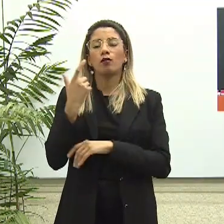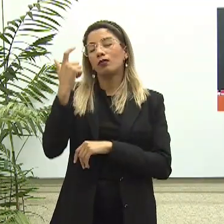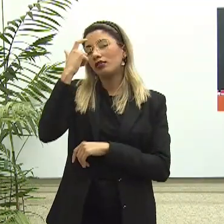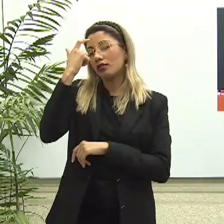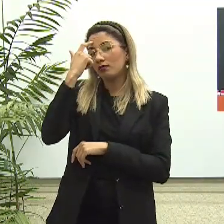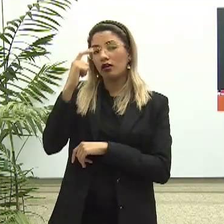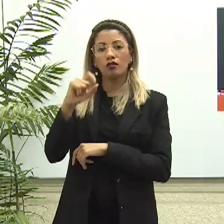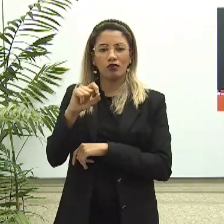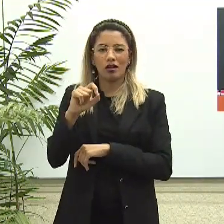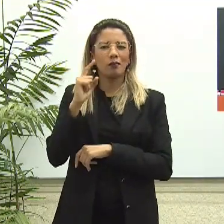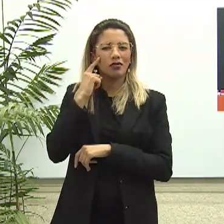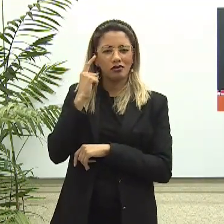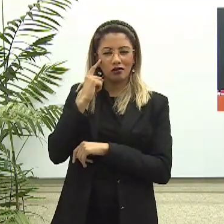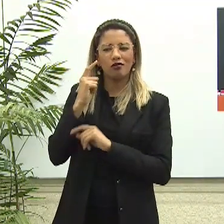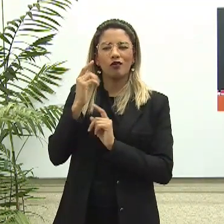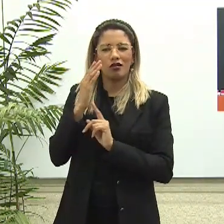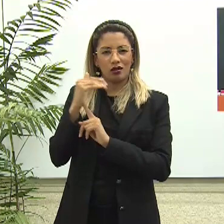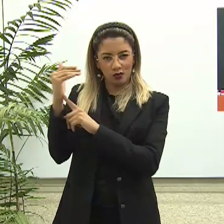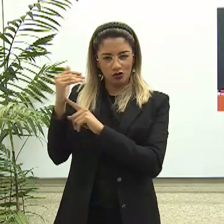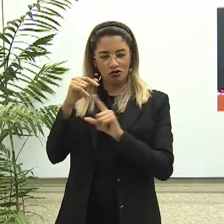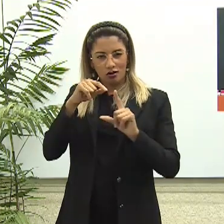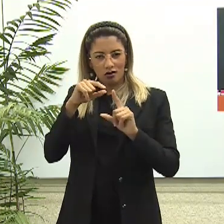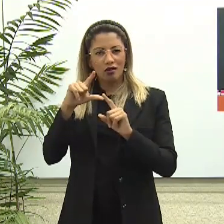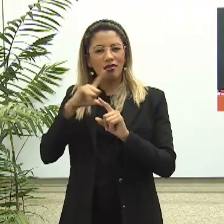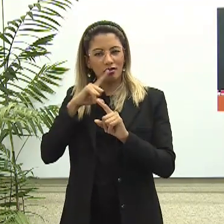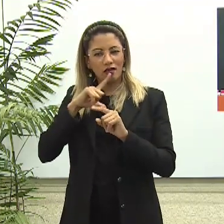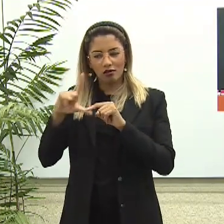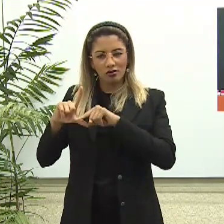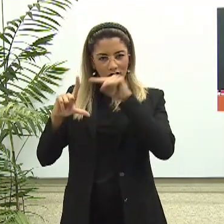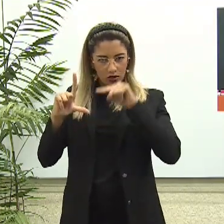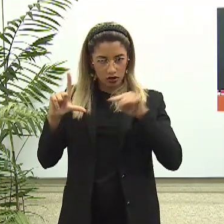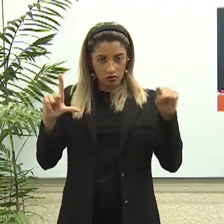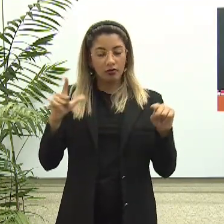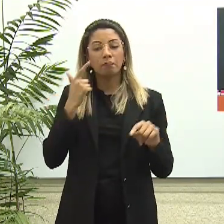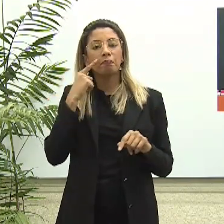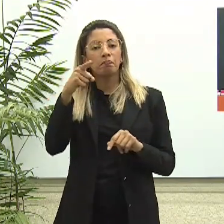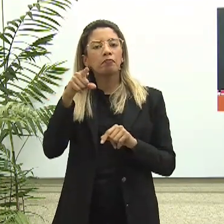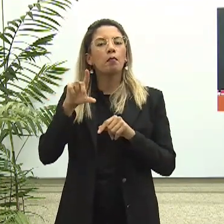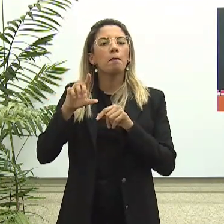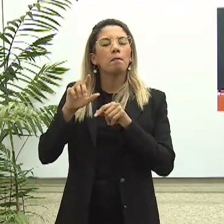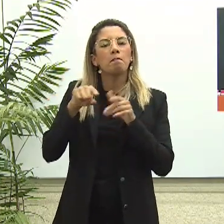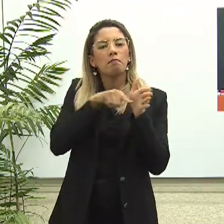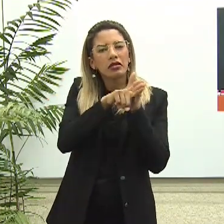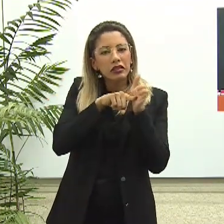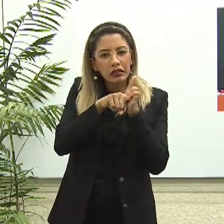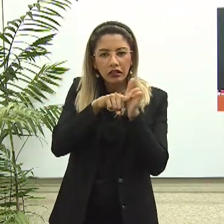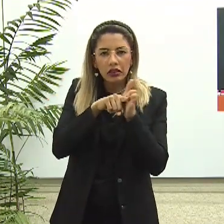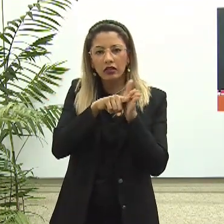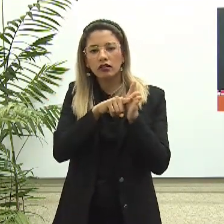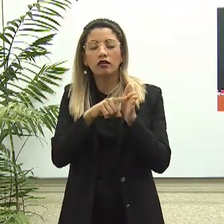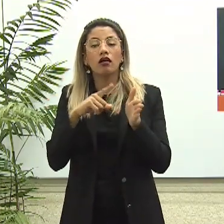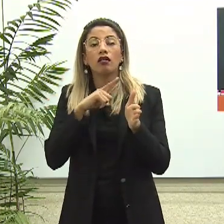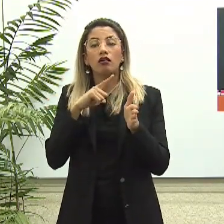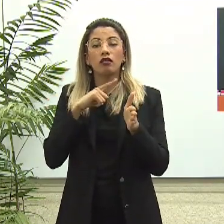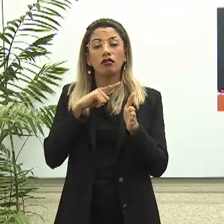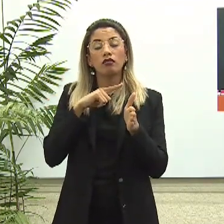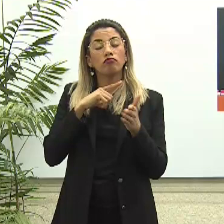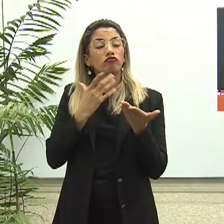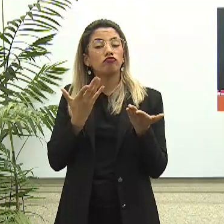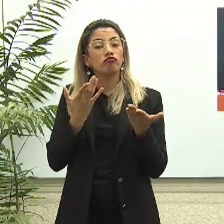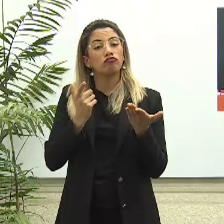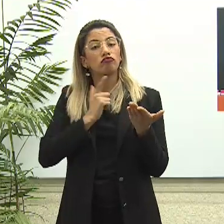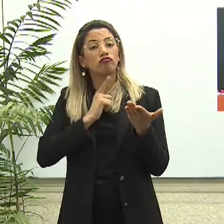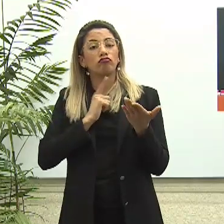tecnológica né a estatística é quando você você vai fazer uma pesquisa e você foi tendencioso tem uma tendência na pesquisa que